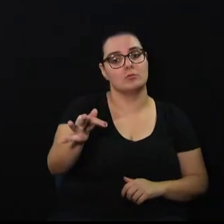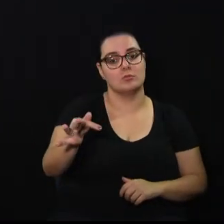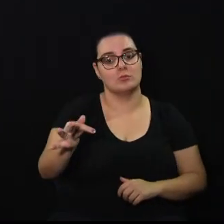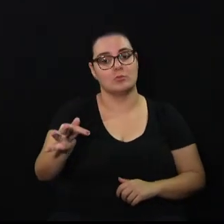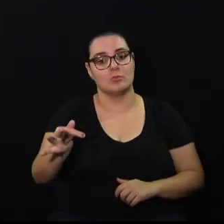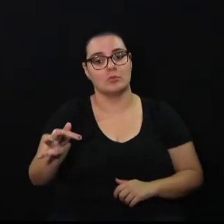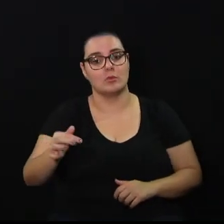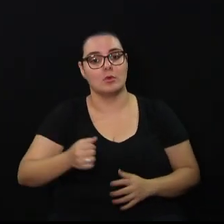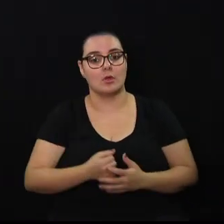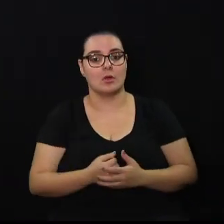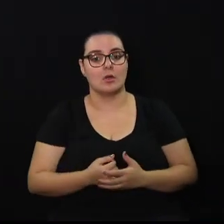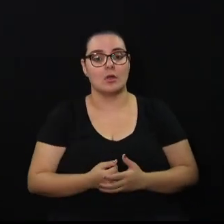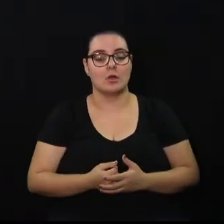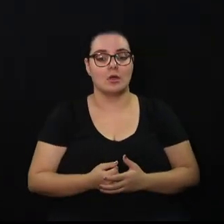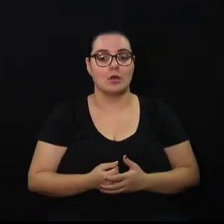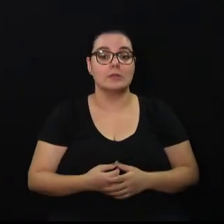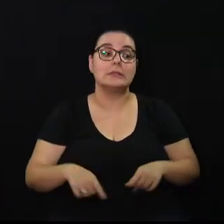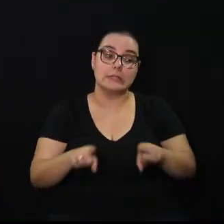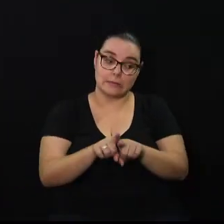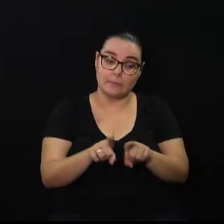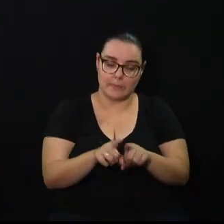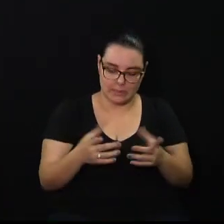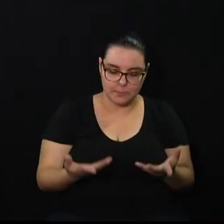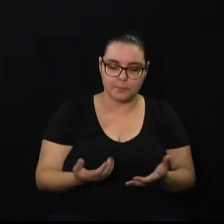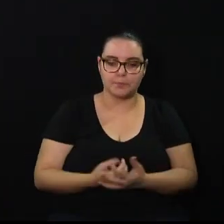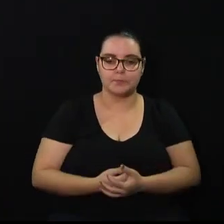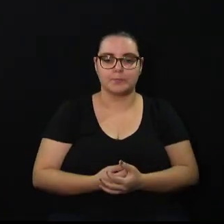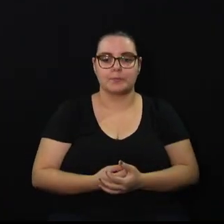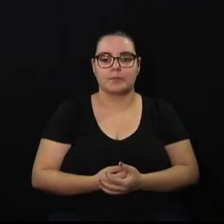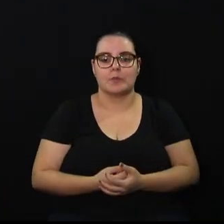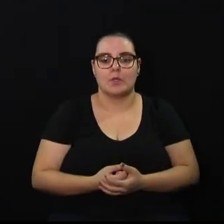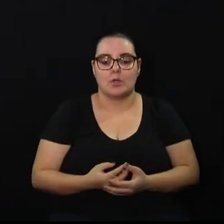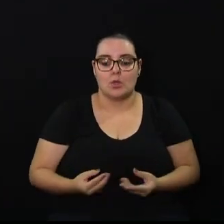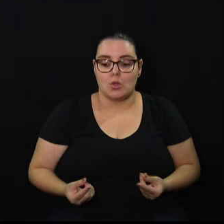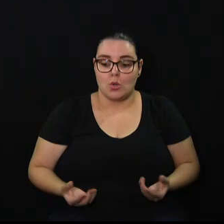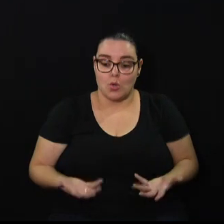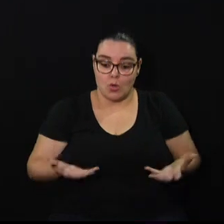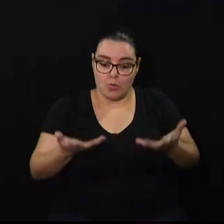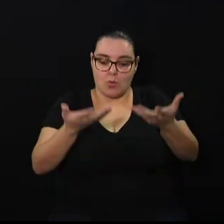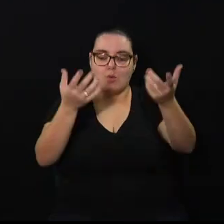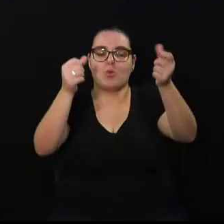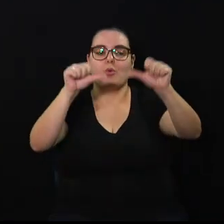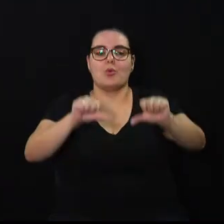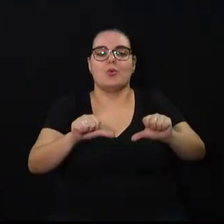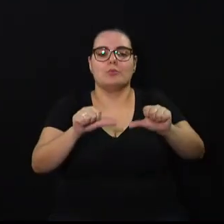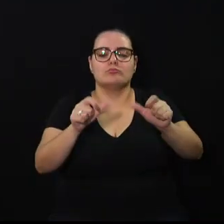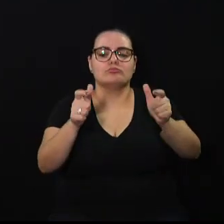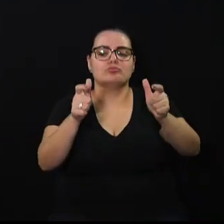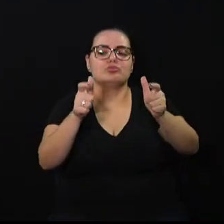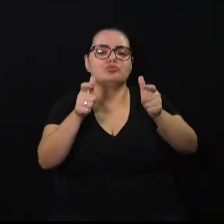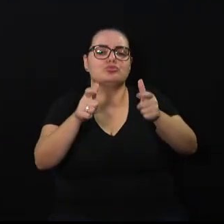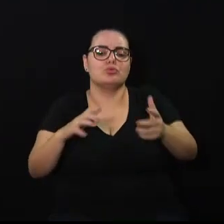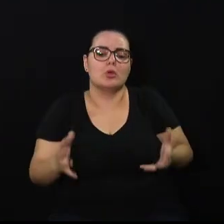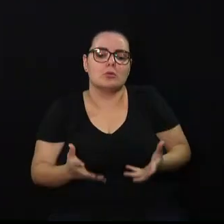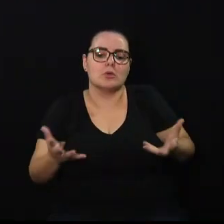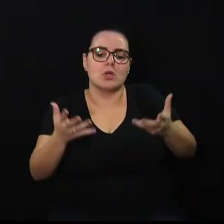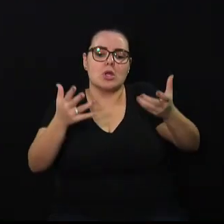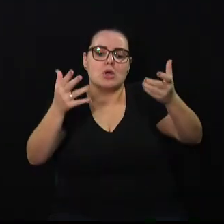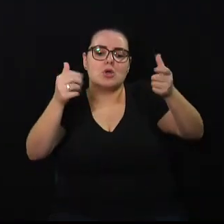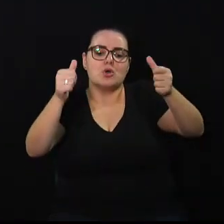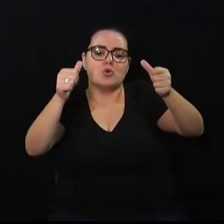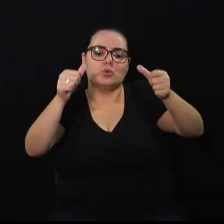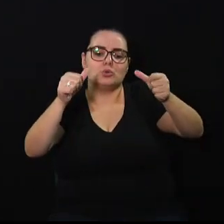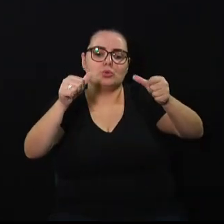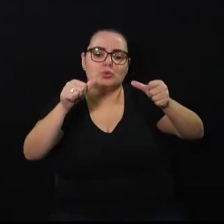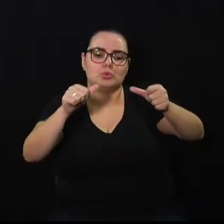no futuro também ele ele consiga diminuir ao máximo os prejuízos das limitações que ele tem é que a gente consiga reduzir